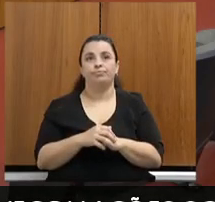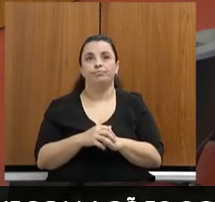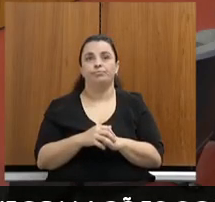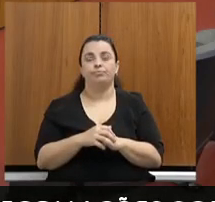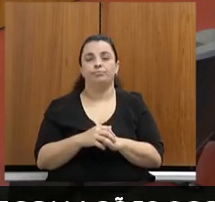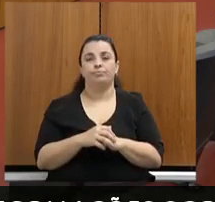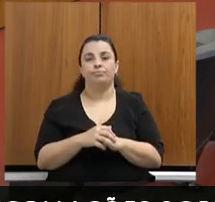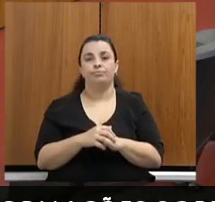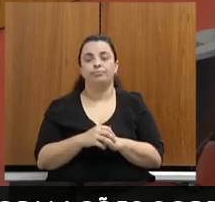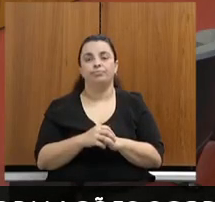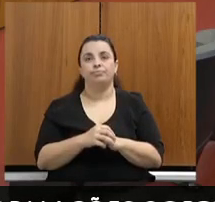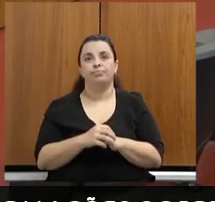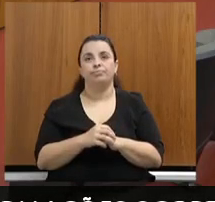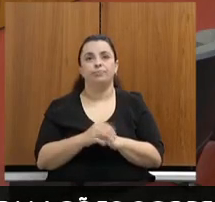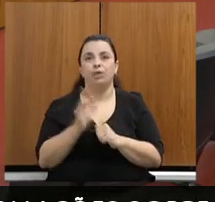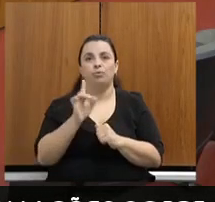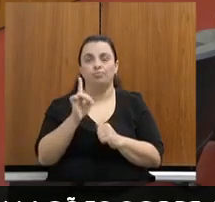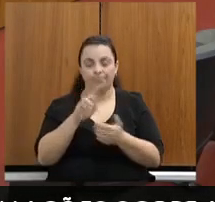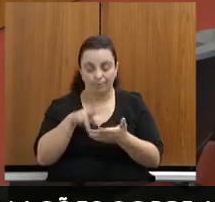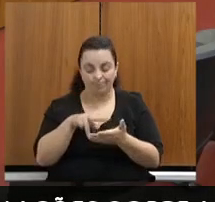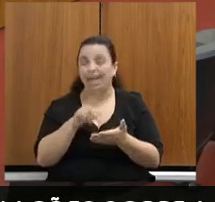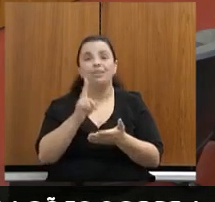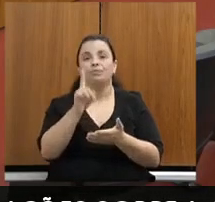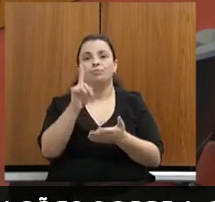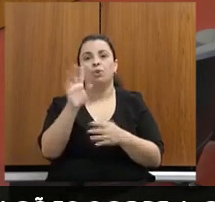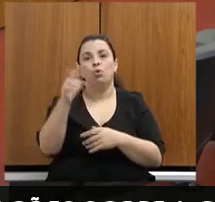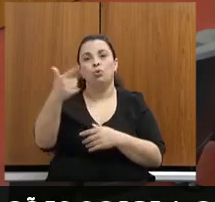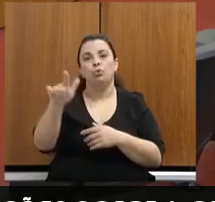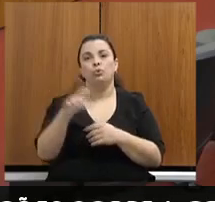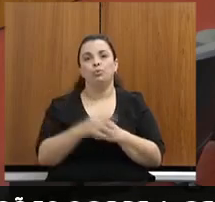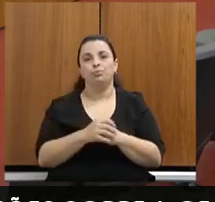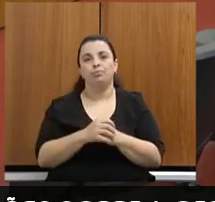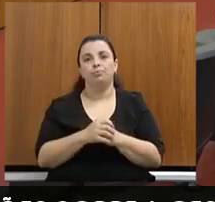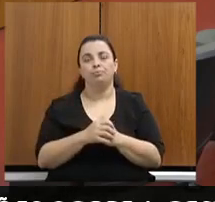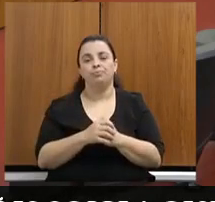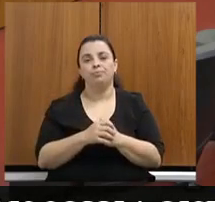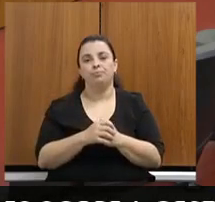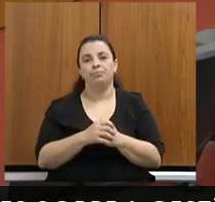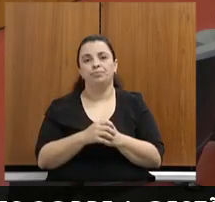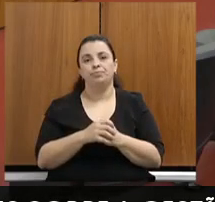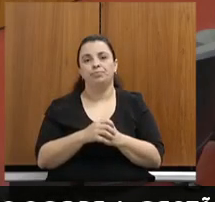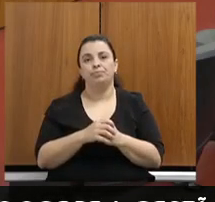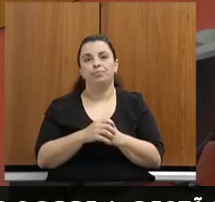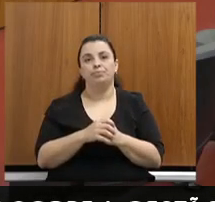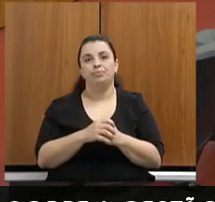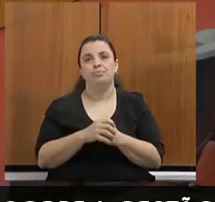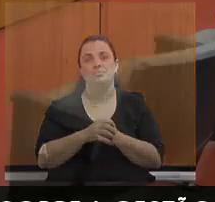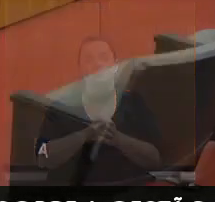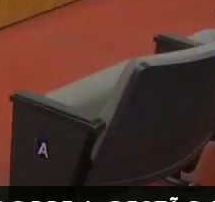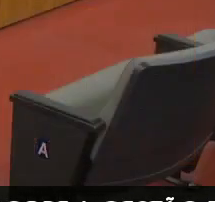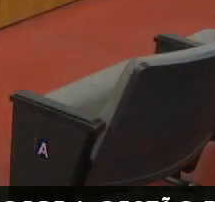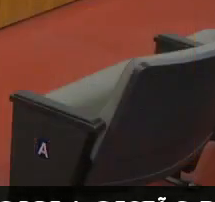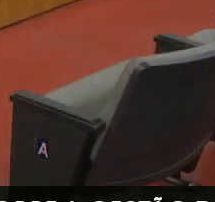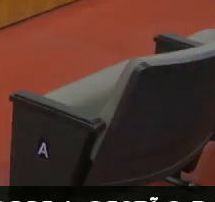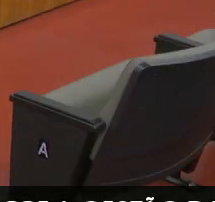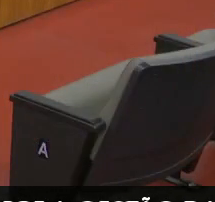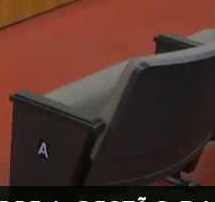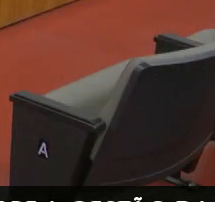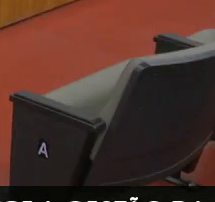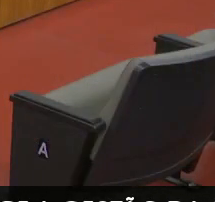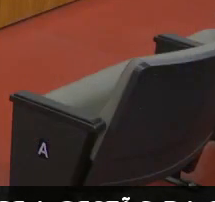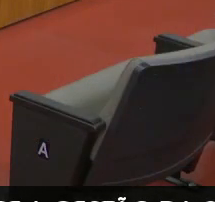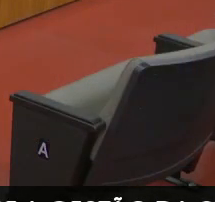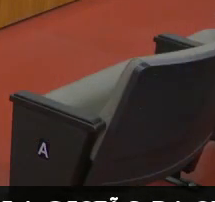ou seja não é essa e isso é de visita